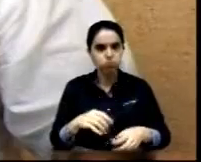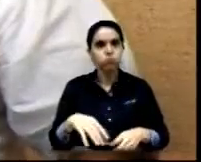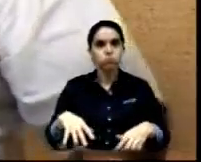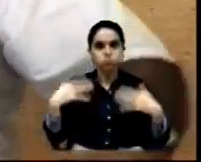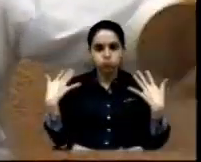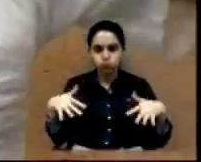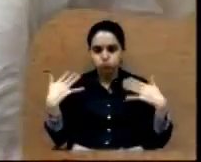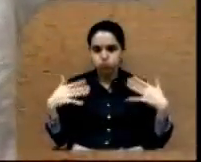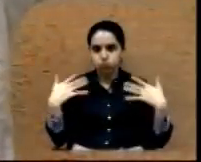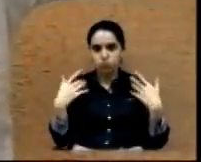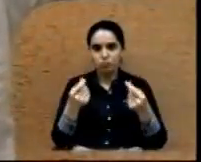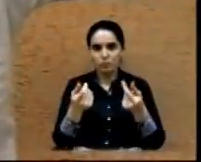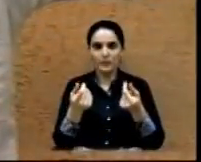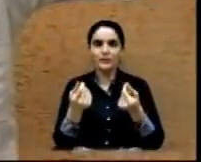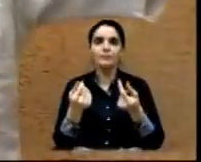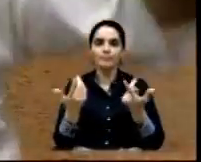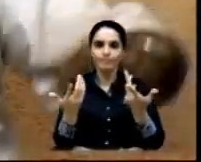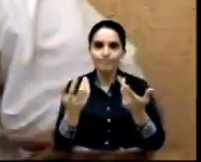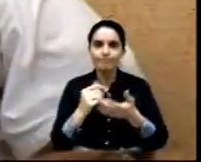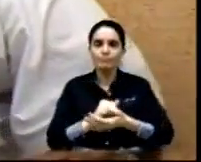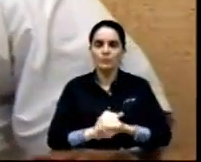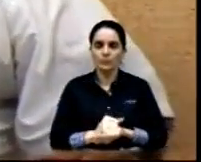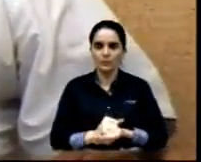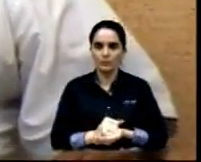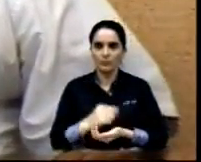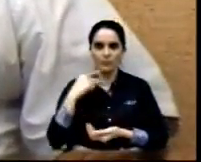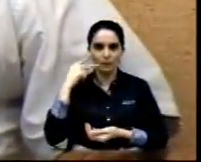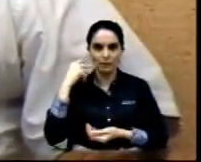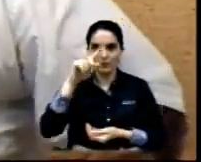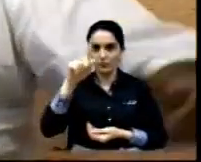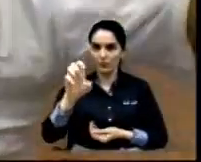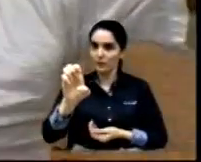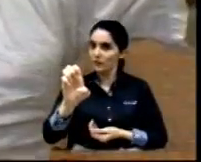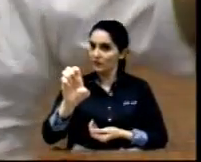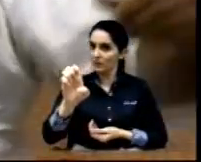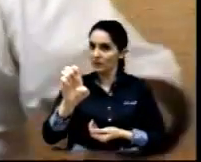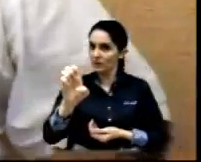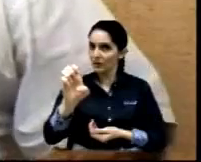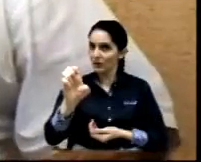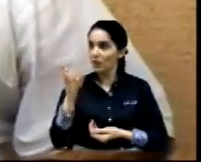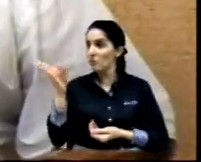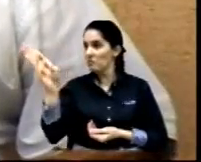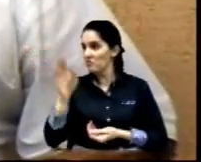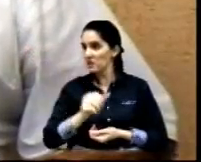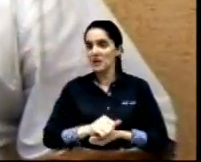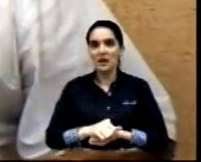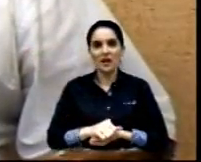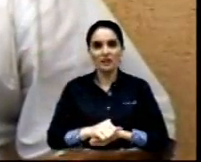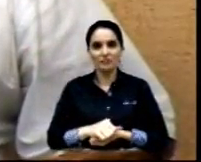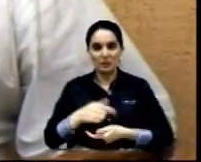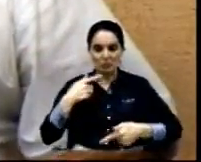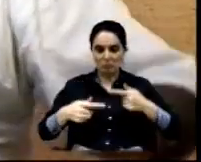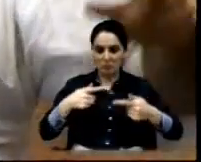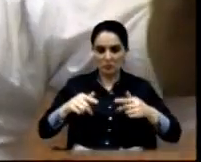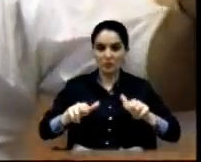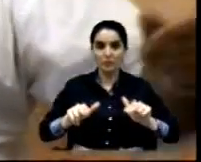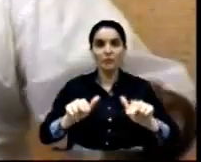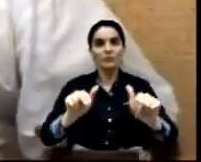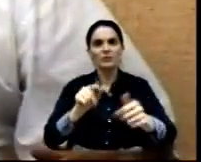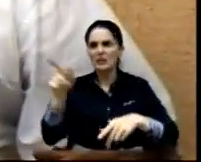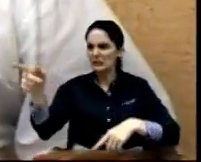Sabe? O vereador Zé Damix aqui foi lá brigar com a excursão, e ele tem toda a razão, porque é